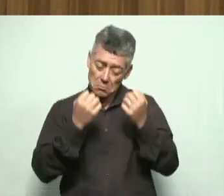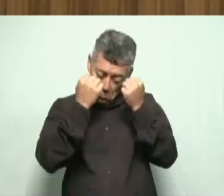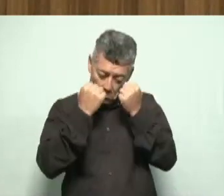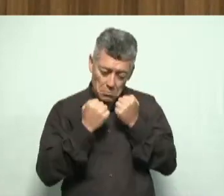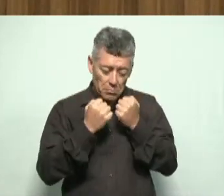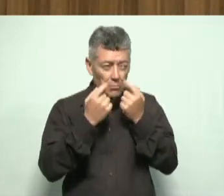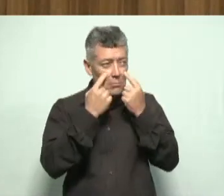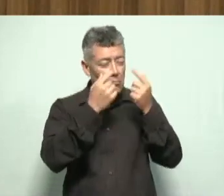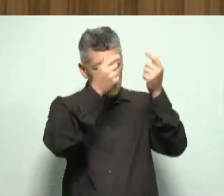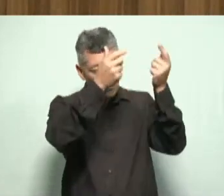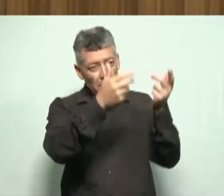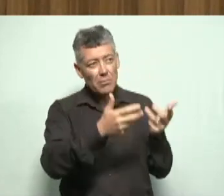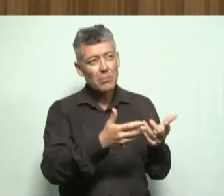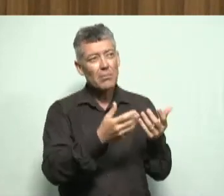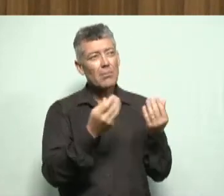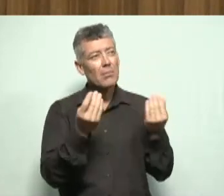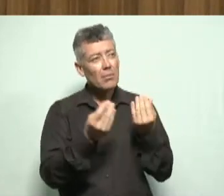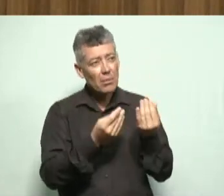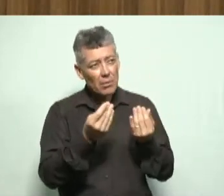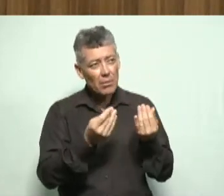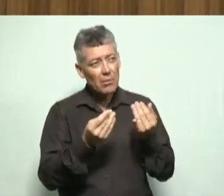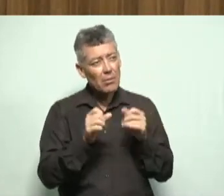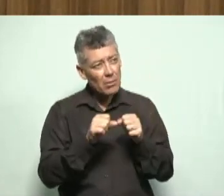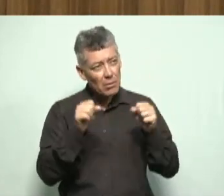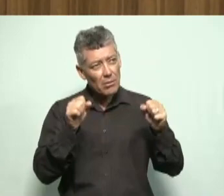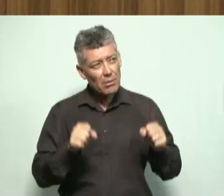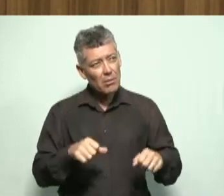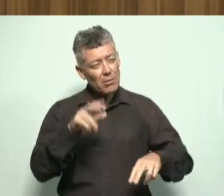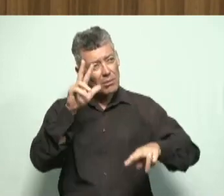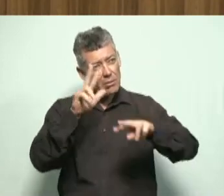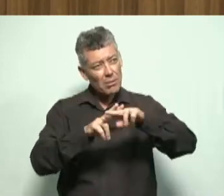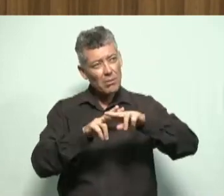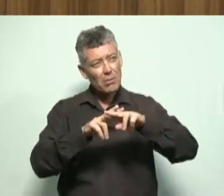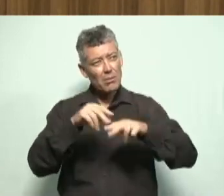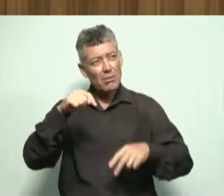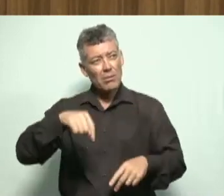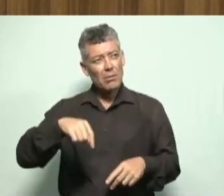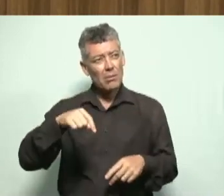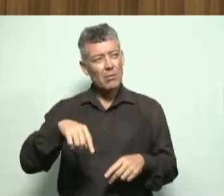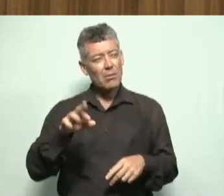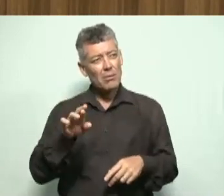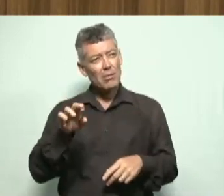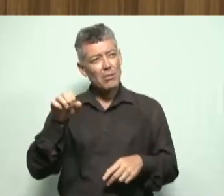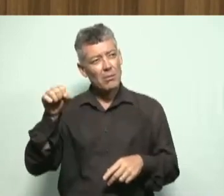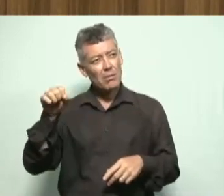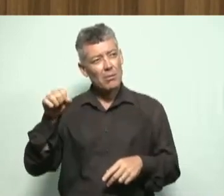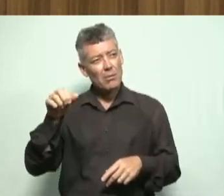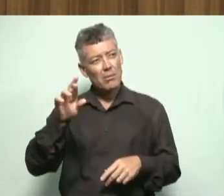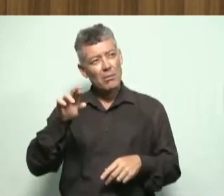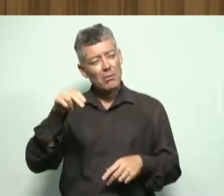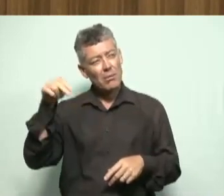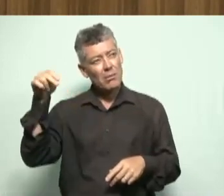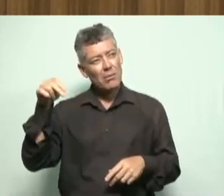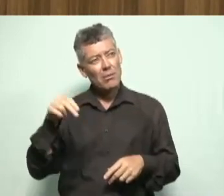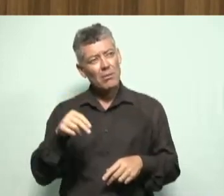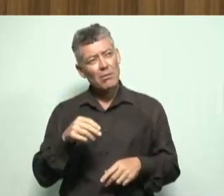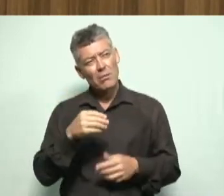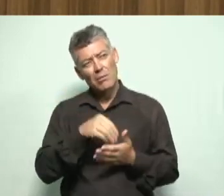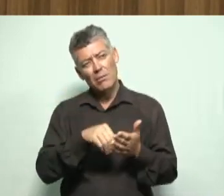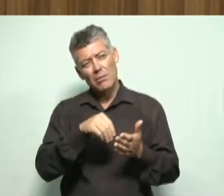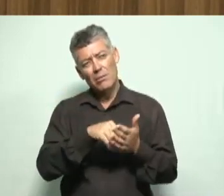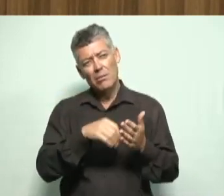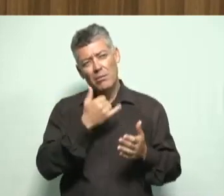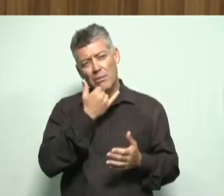para explicar a ele como é que funciona o sistema prisional do Rio Grande do Norte. Olha só a desculpa que o secretário